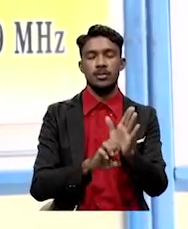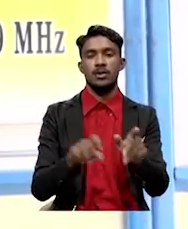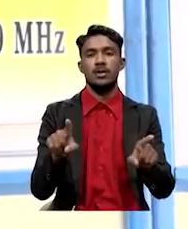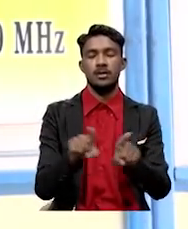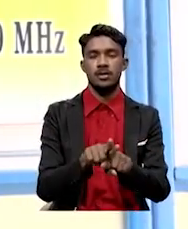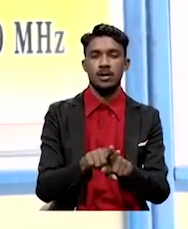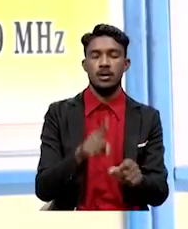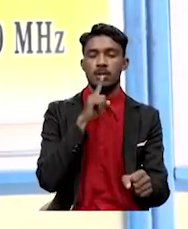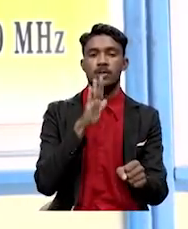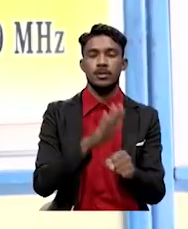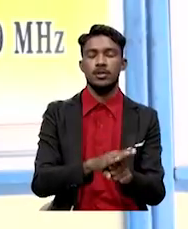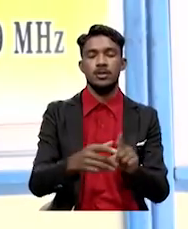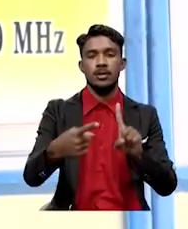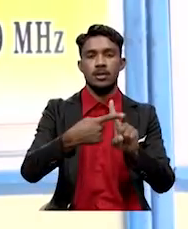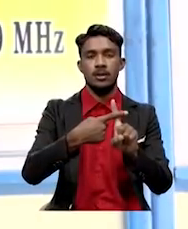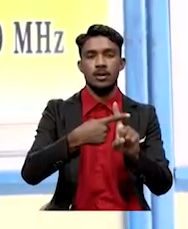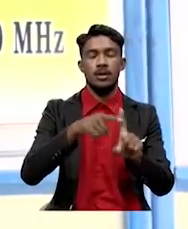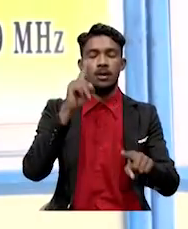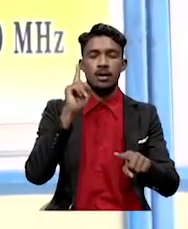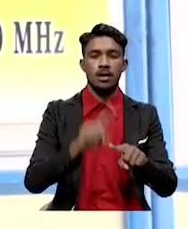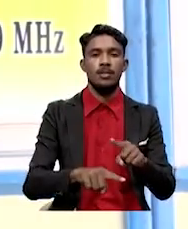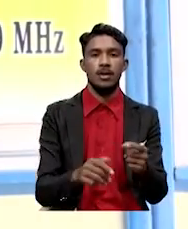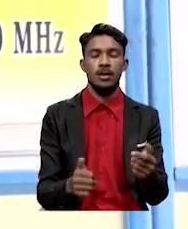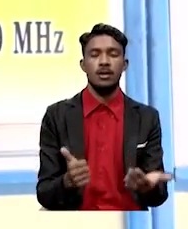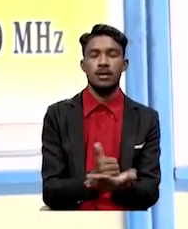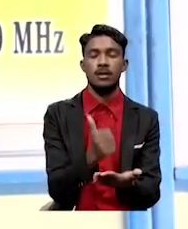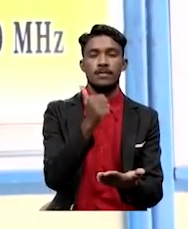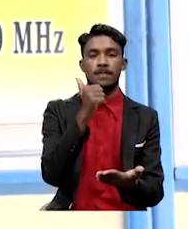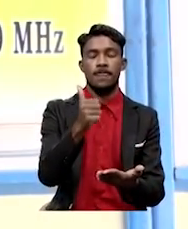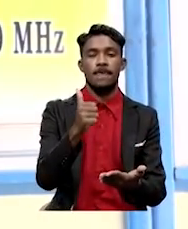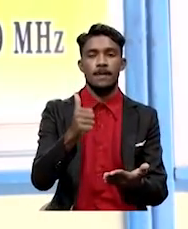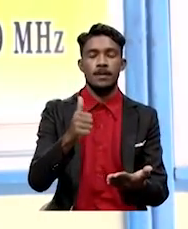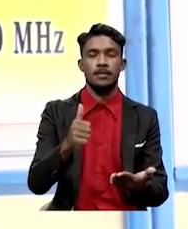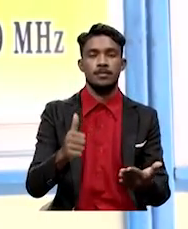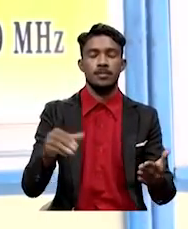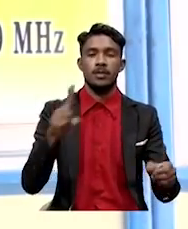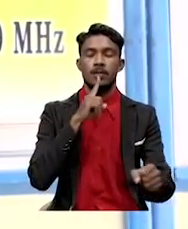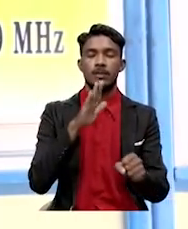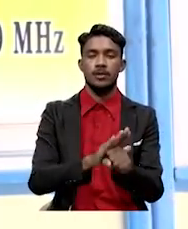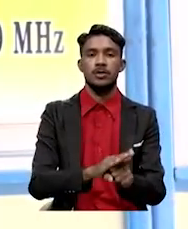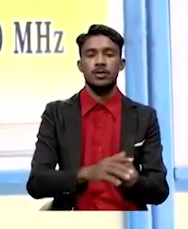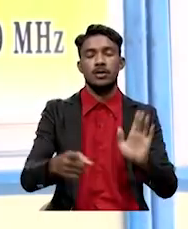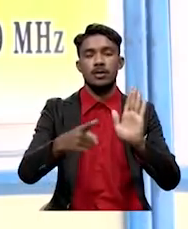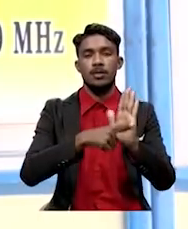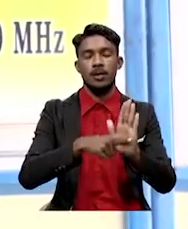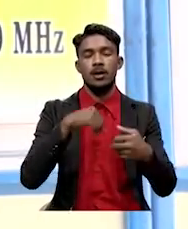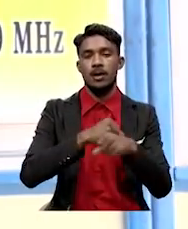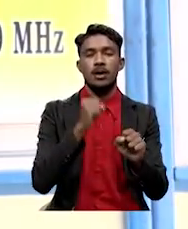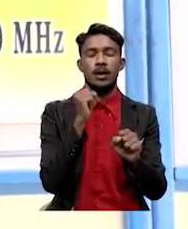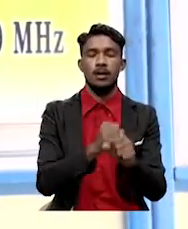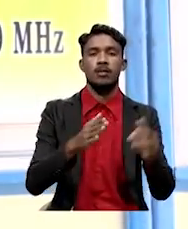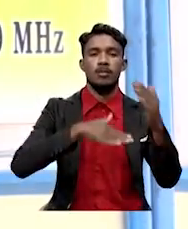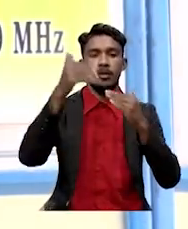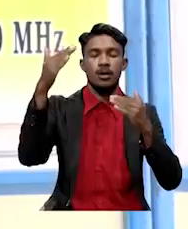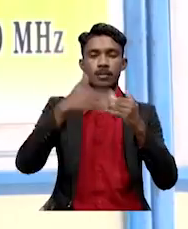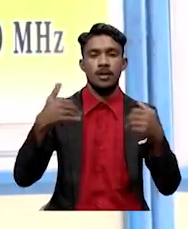positivo. La velha avança ou compromissos políticos negativos, sabe? Provoca desordem e